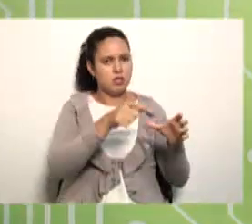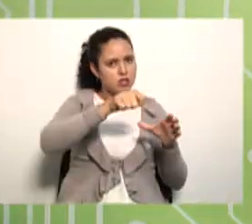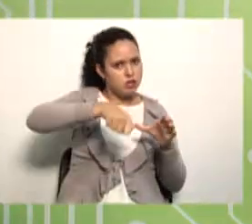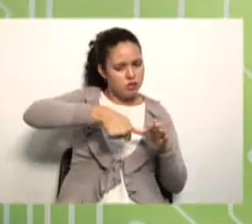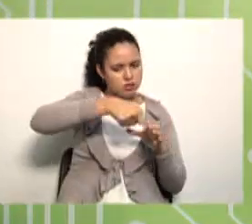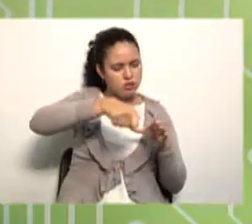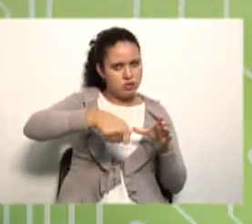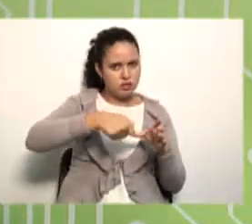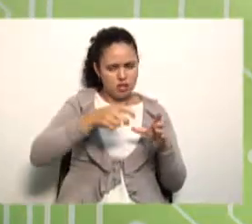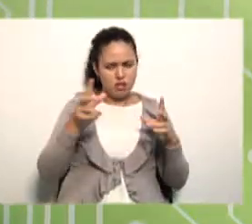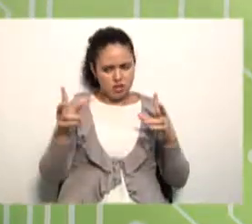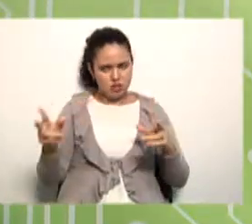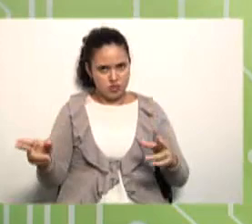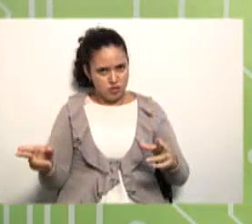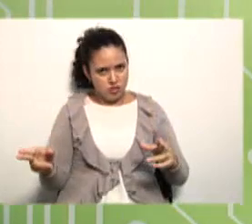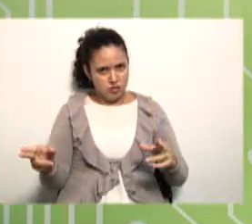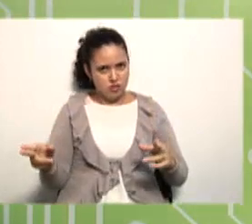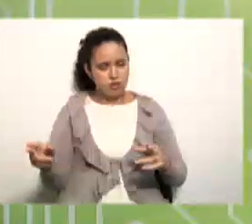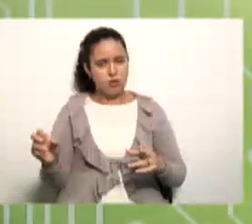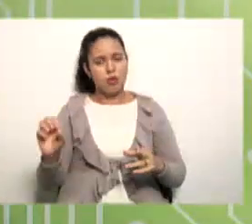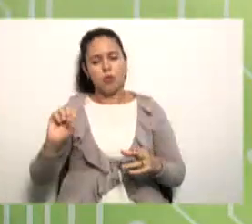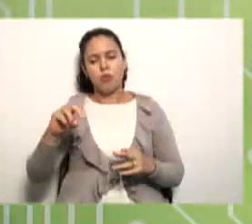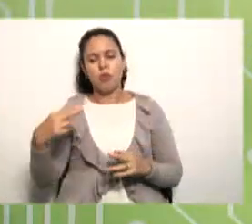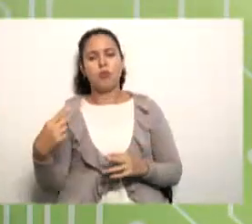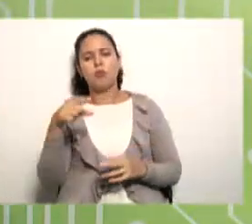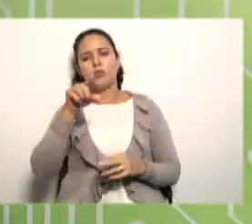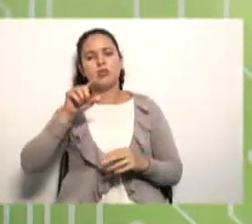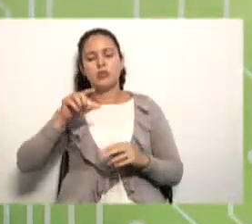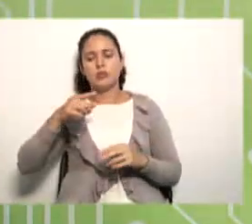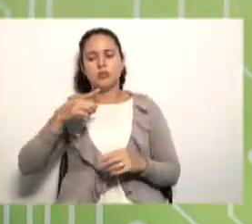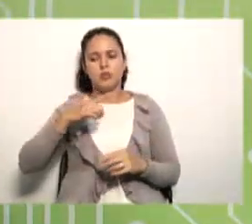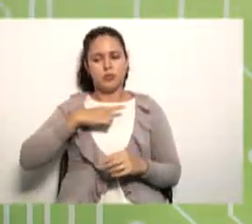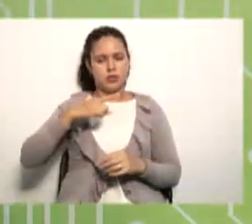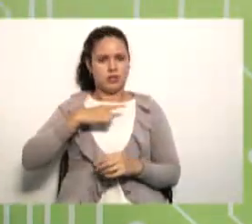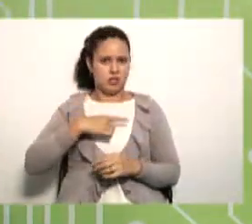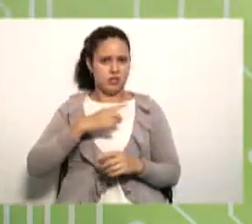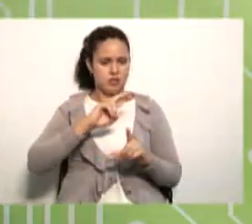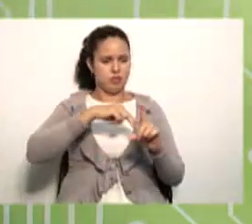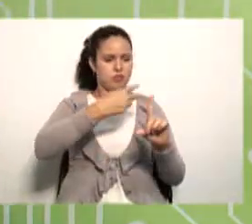de aparelhos, né? A gente tem ali uma sanduicheira, um micro-ondas,